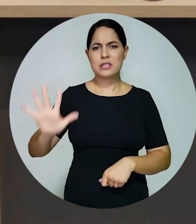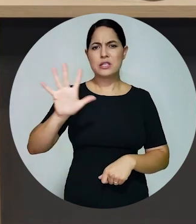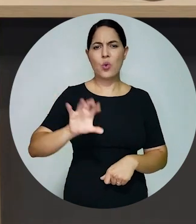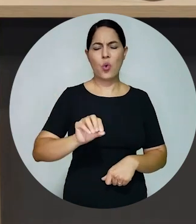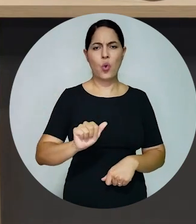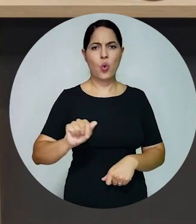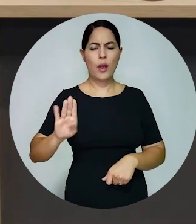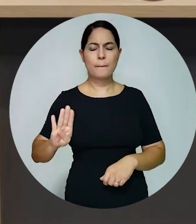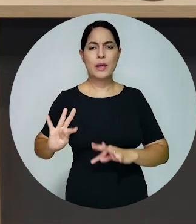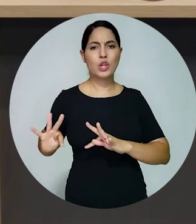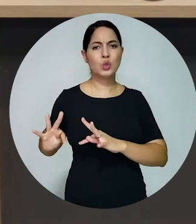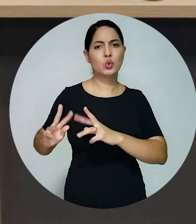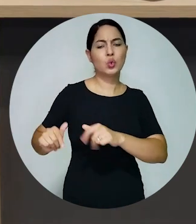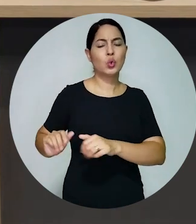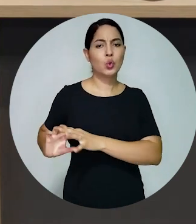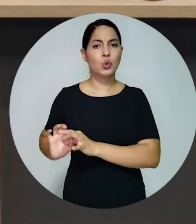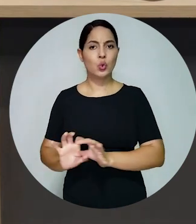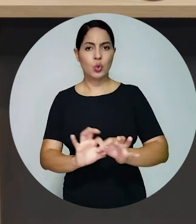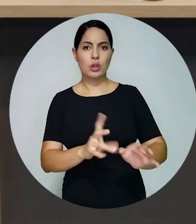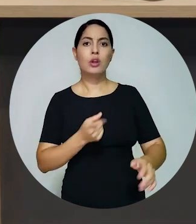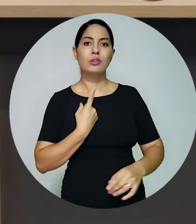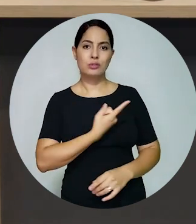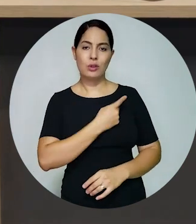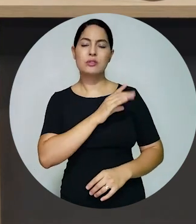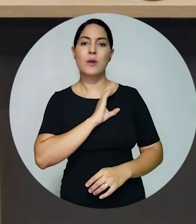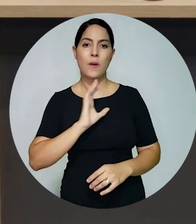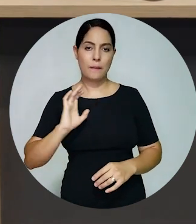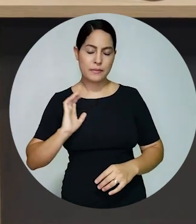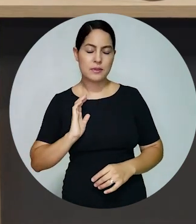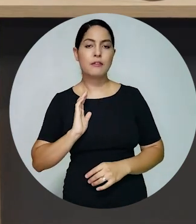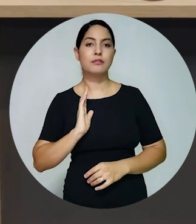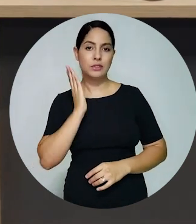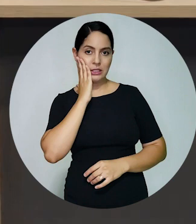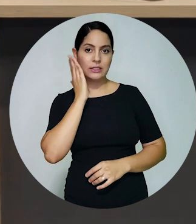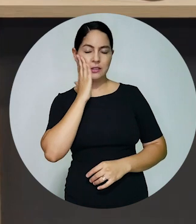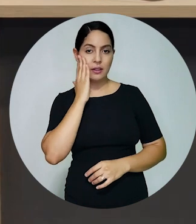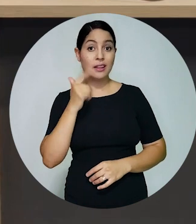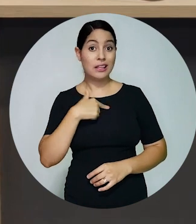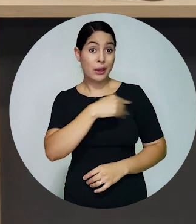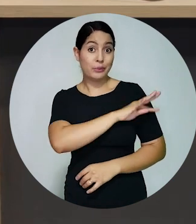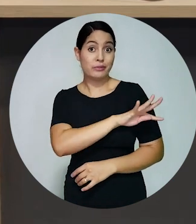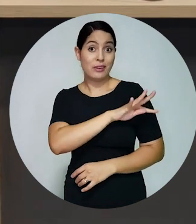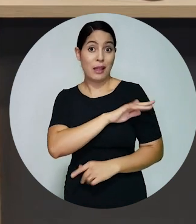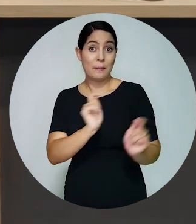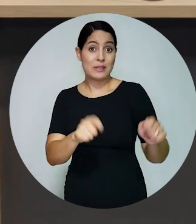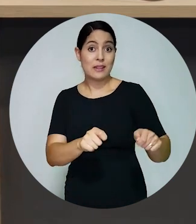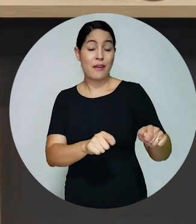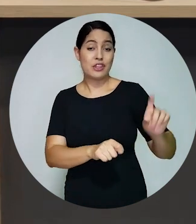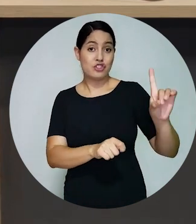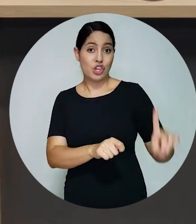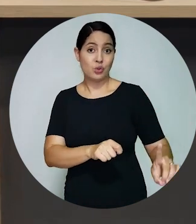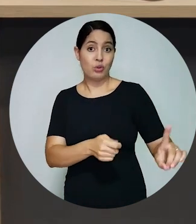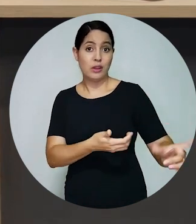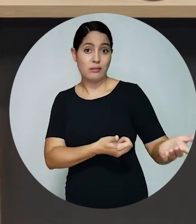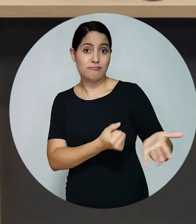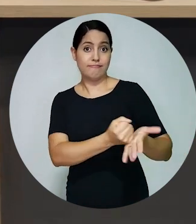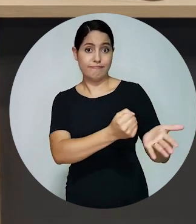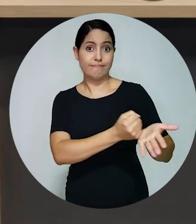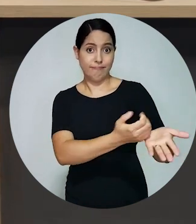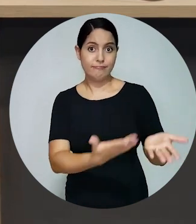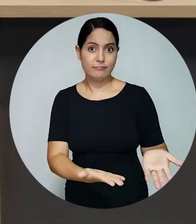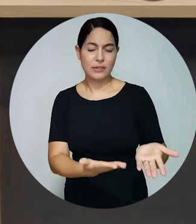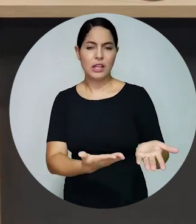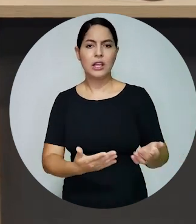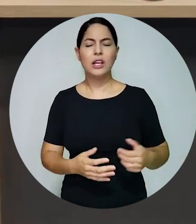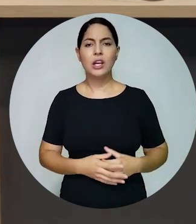OAB passou pela nossa comissão. Tudo que falava de pandemia. E eu tinha que dar subsídio técnico para a nossa